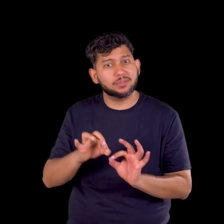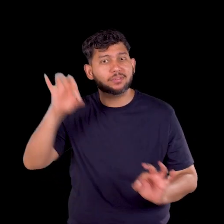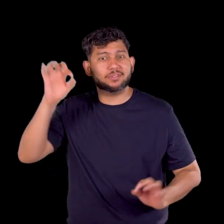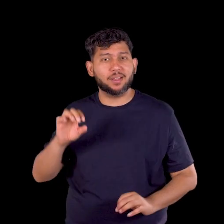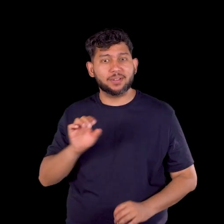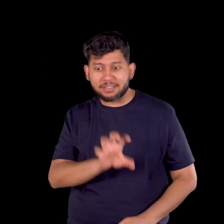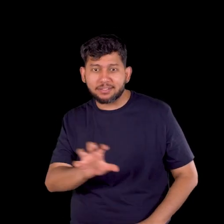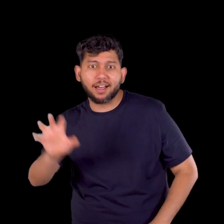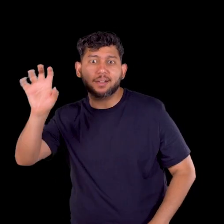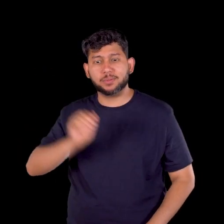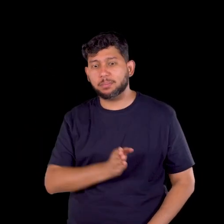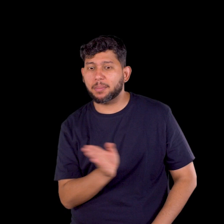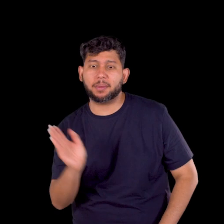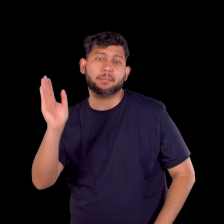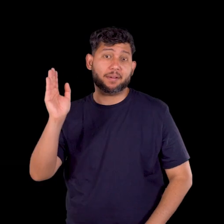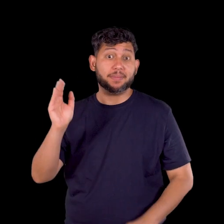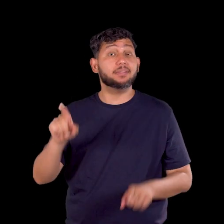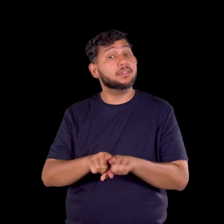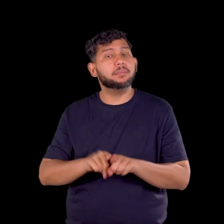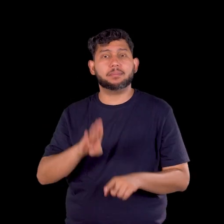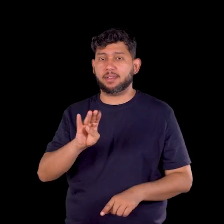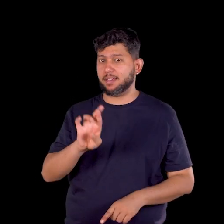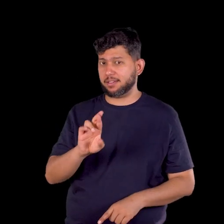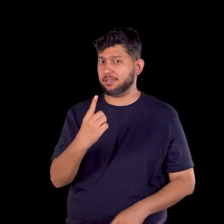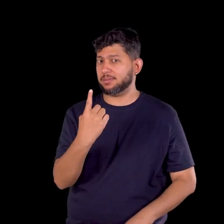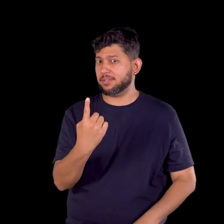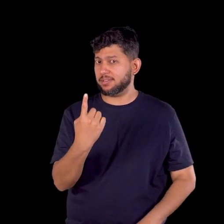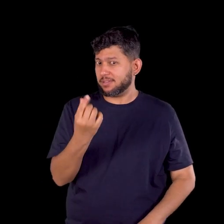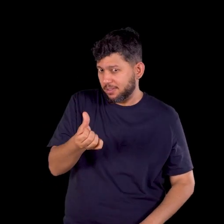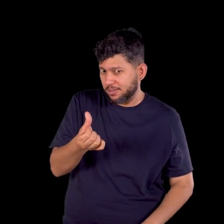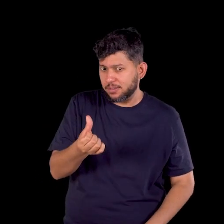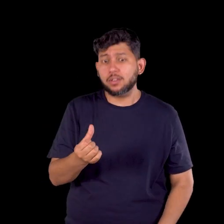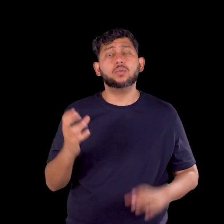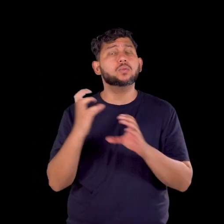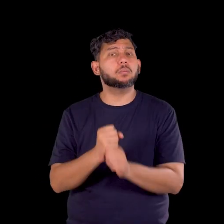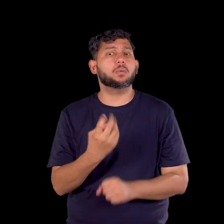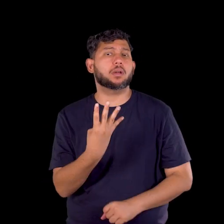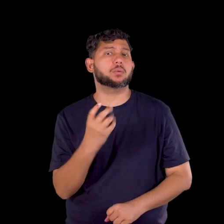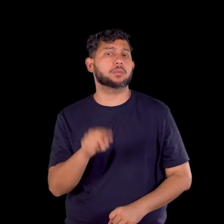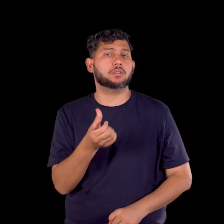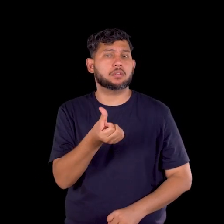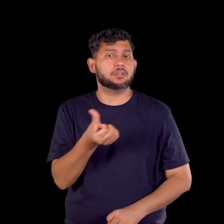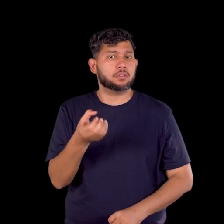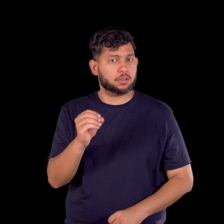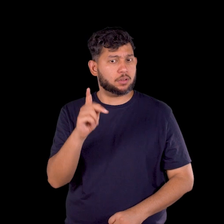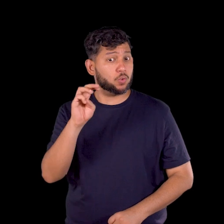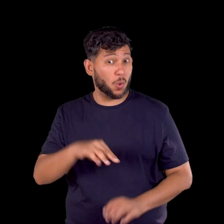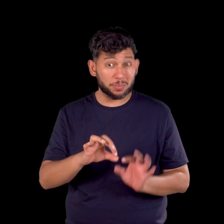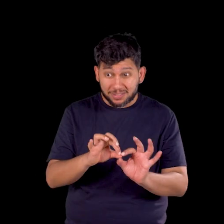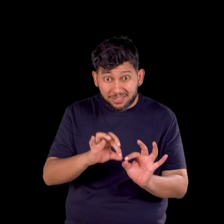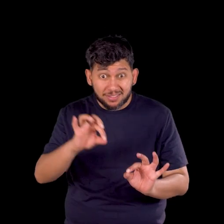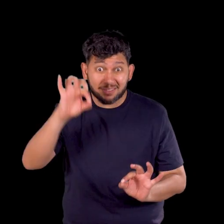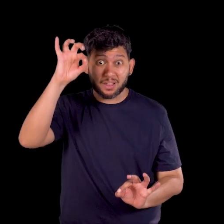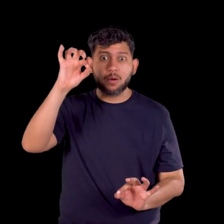construída também a BR-116, com 4.660 quilômetros de extensão, se configurando como